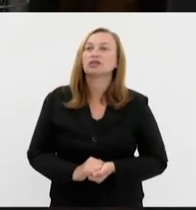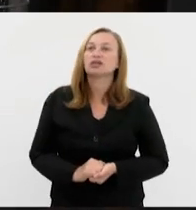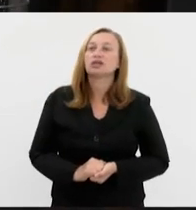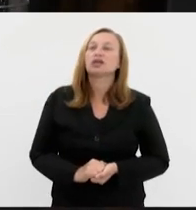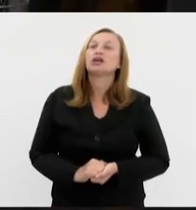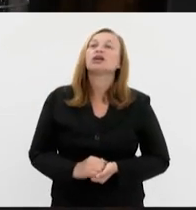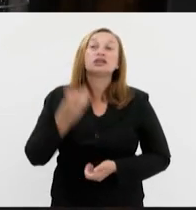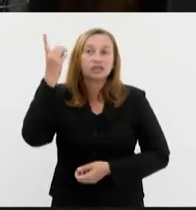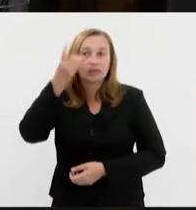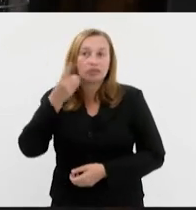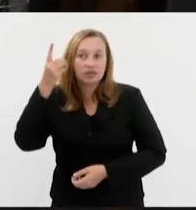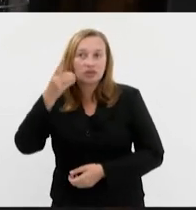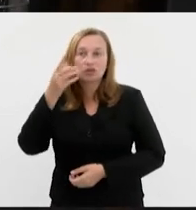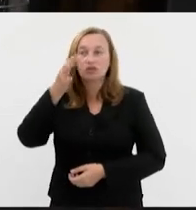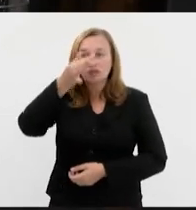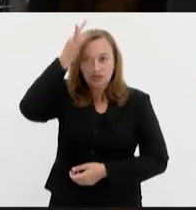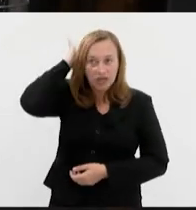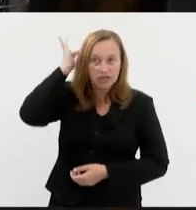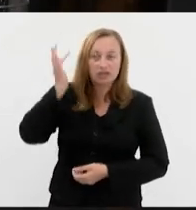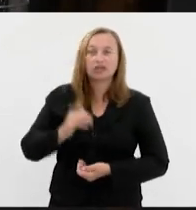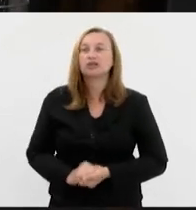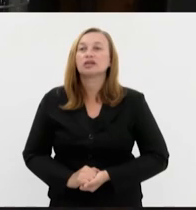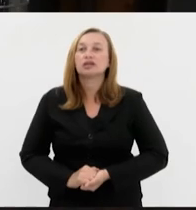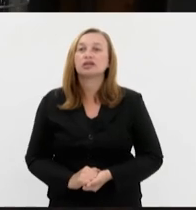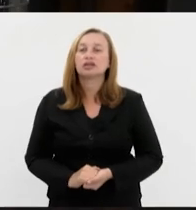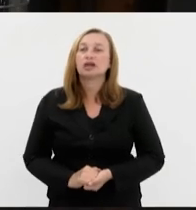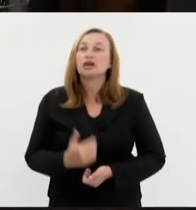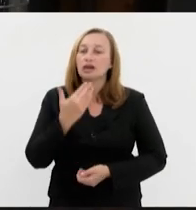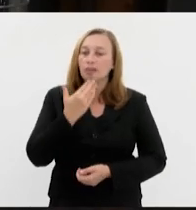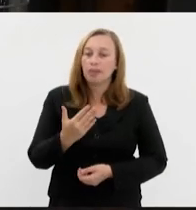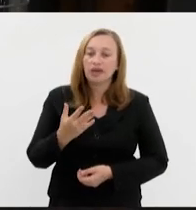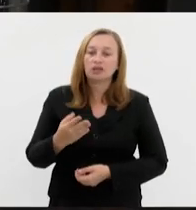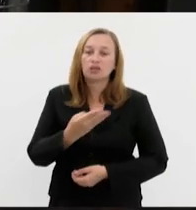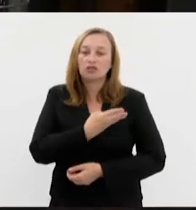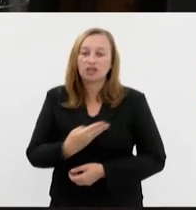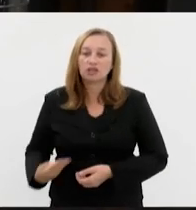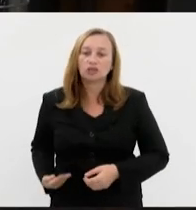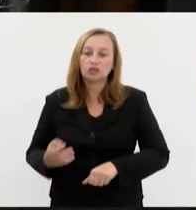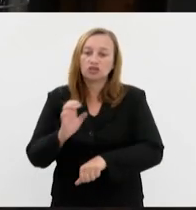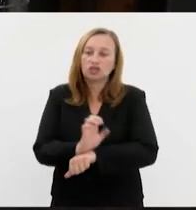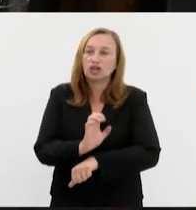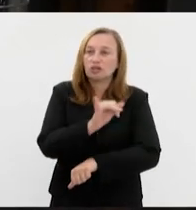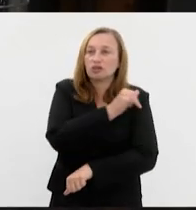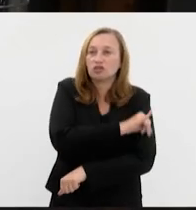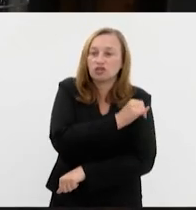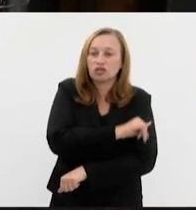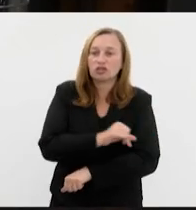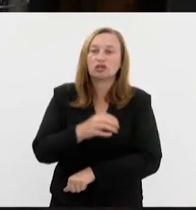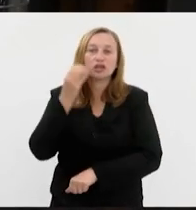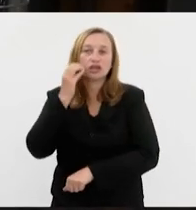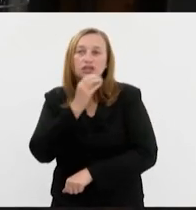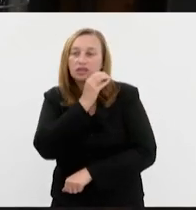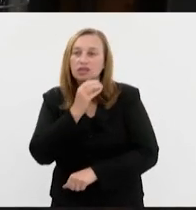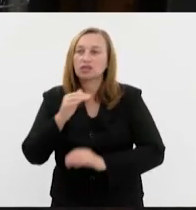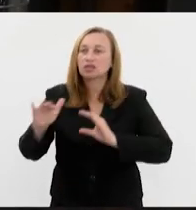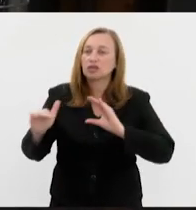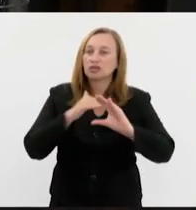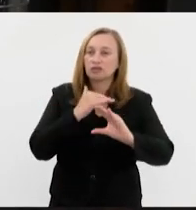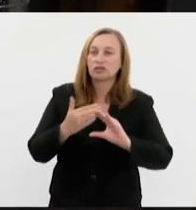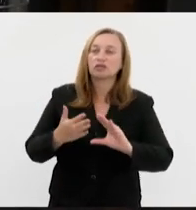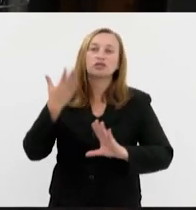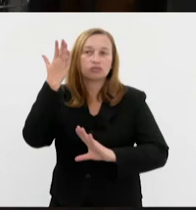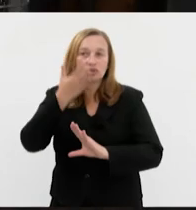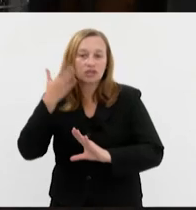de autoria do deputado Fred Pacheco, que solicita ao excelentíssimo governador do estado do Rio de Janeiro, senhor Cláudio Castro, envio de